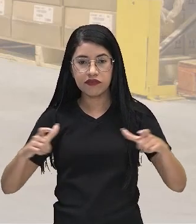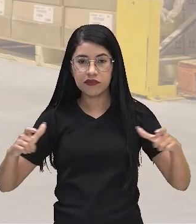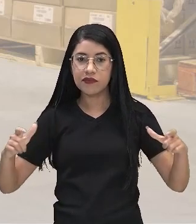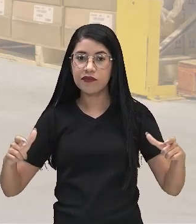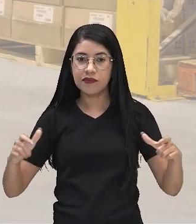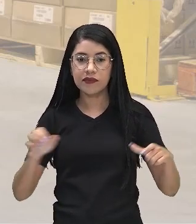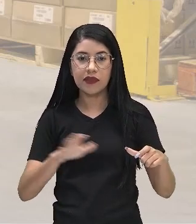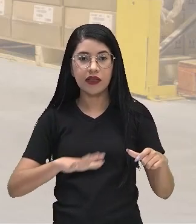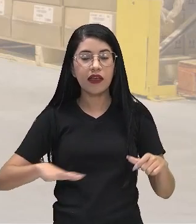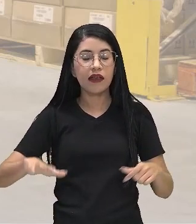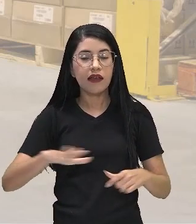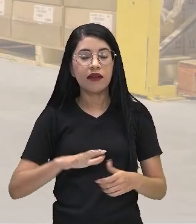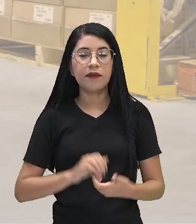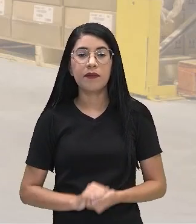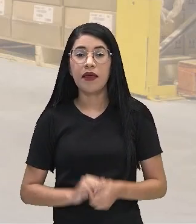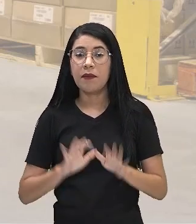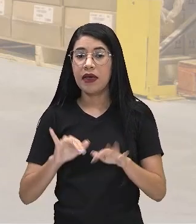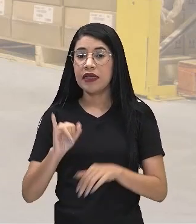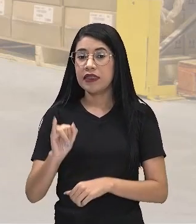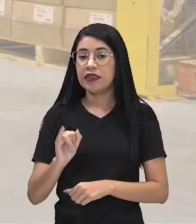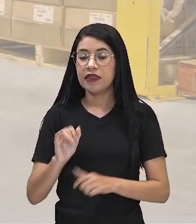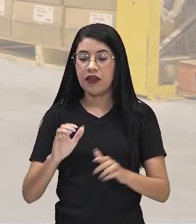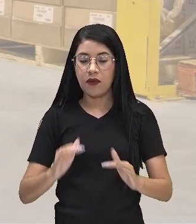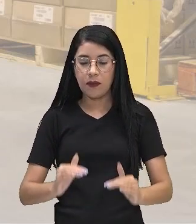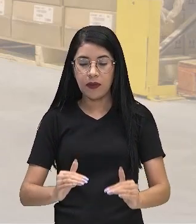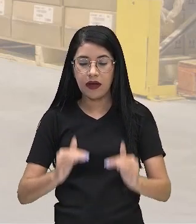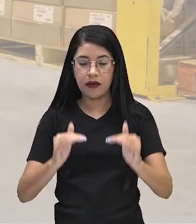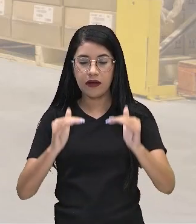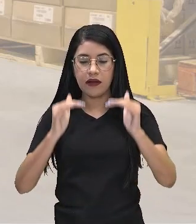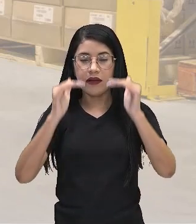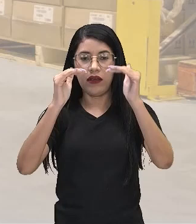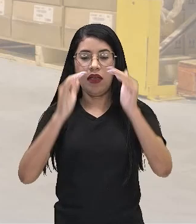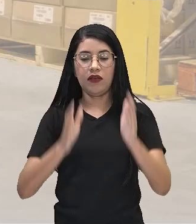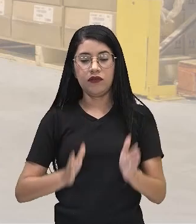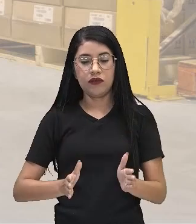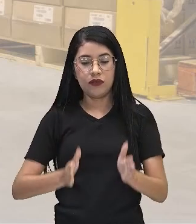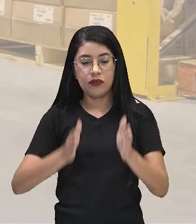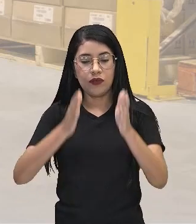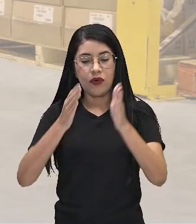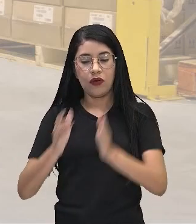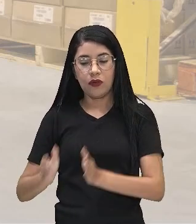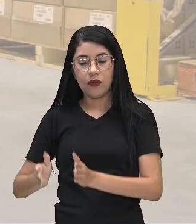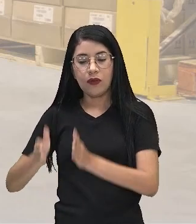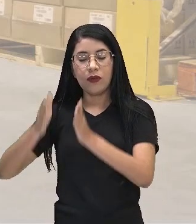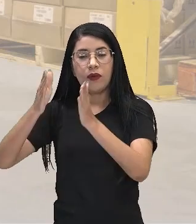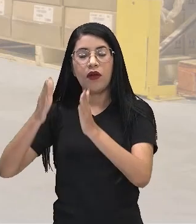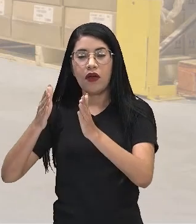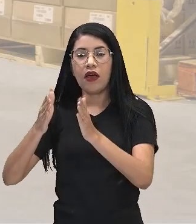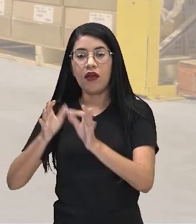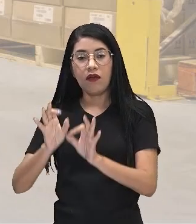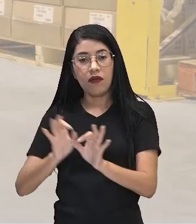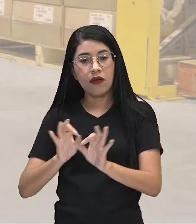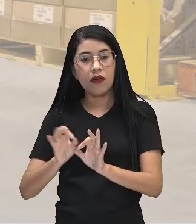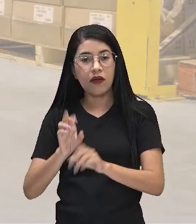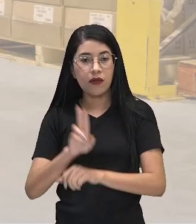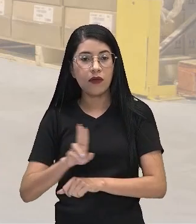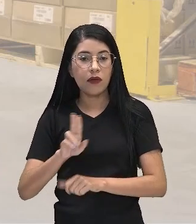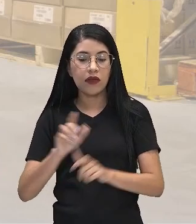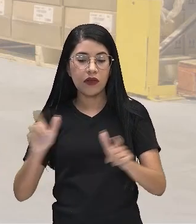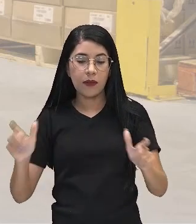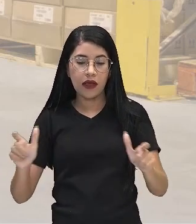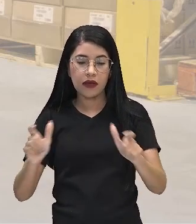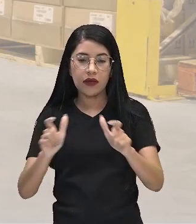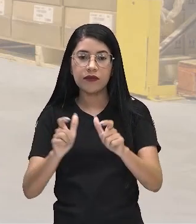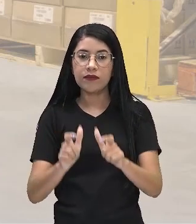do chão. Mas se eu empilhá-las todas em uma coluna ou em duas colunas, elas estarão utilizando uma